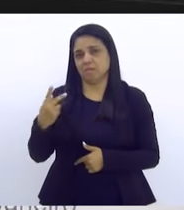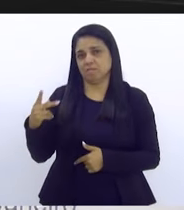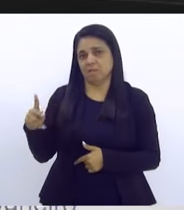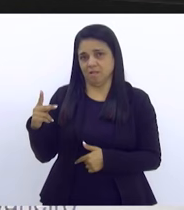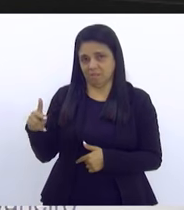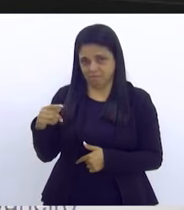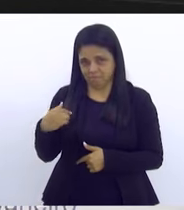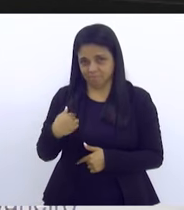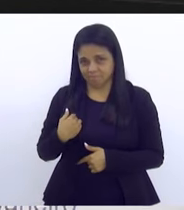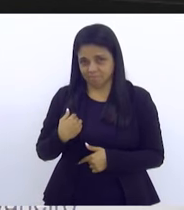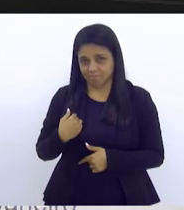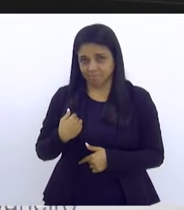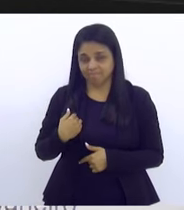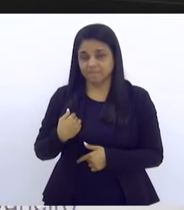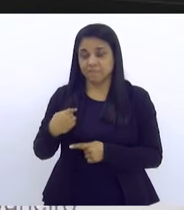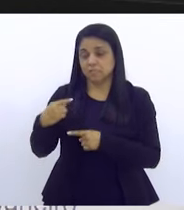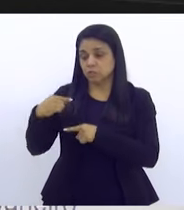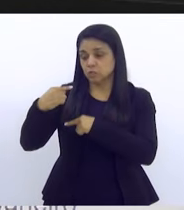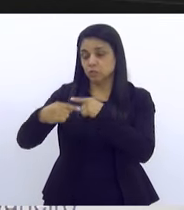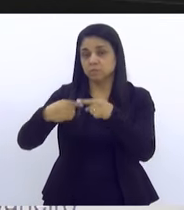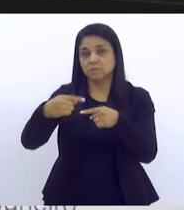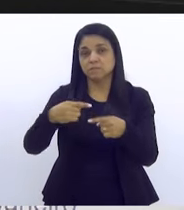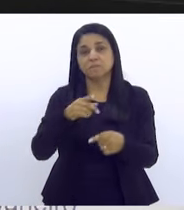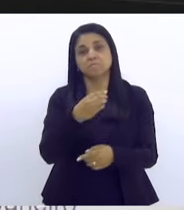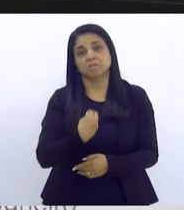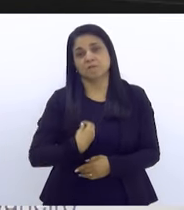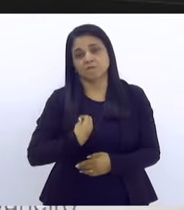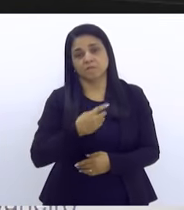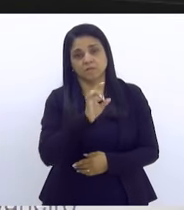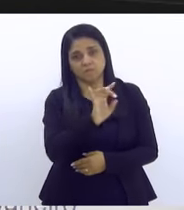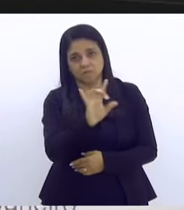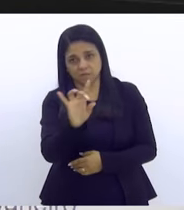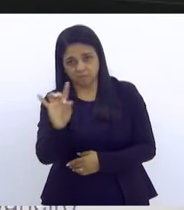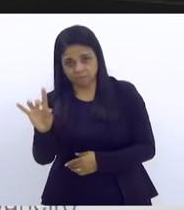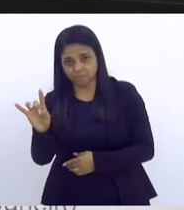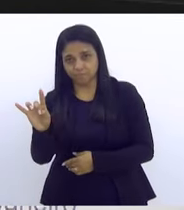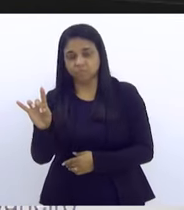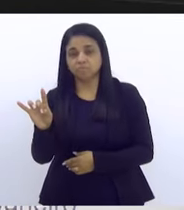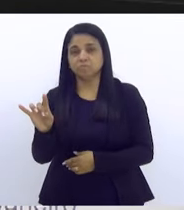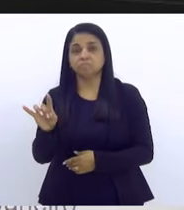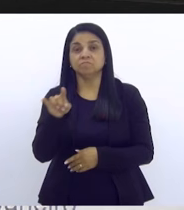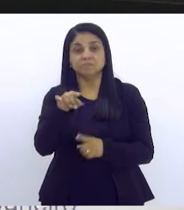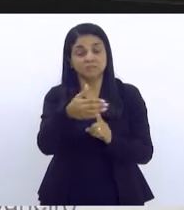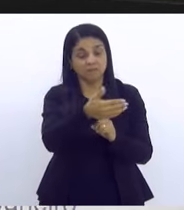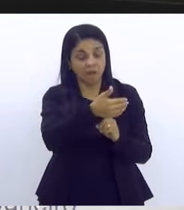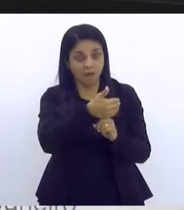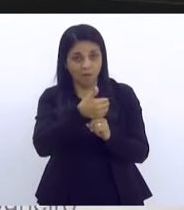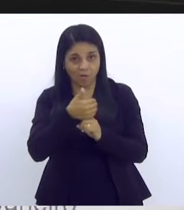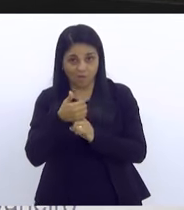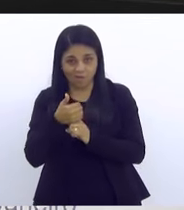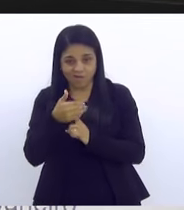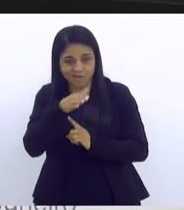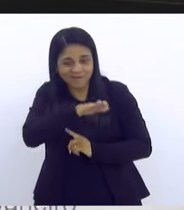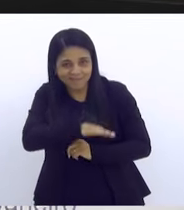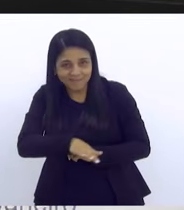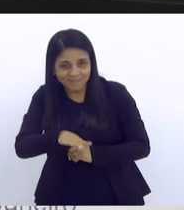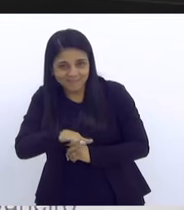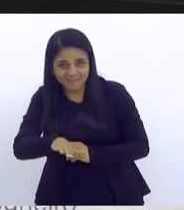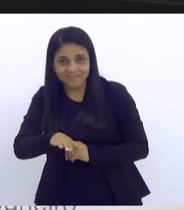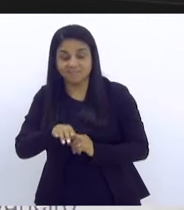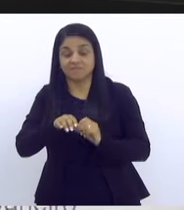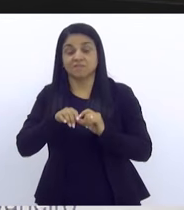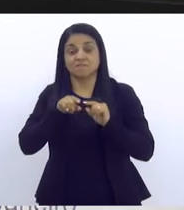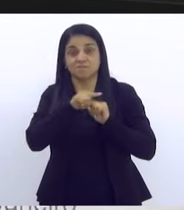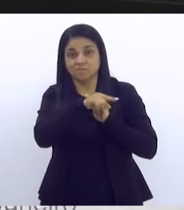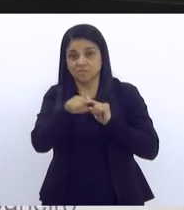assim, sucessivamente, na vida de vocês. Porque vocês estão acolhendo, vocês estão